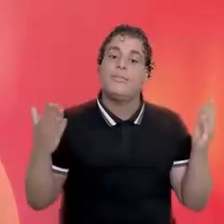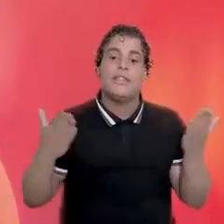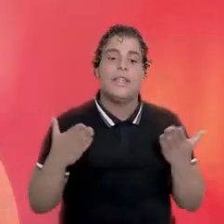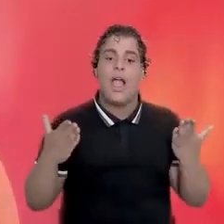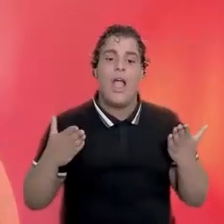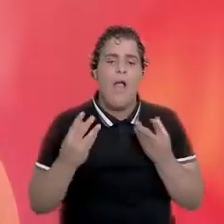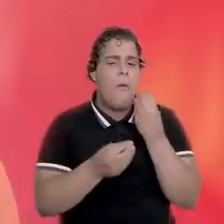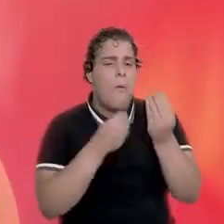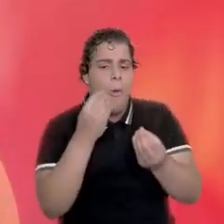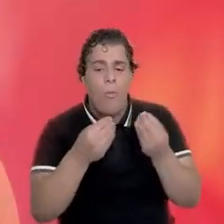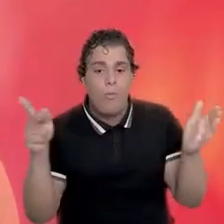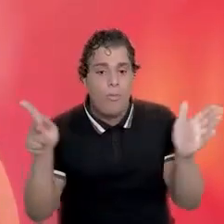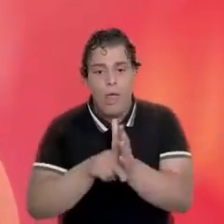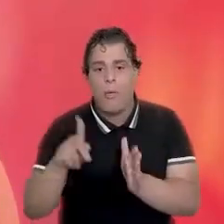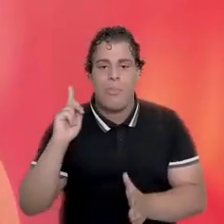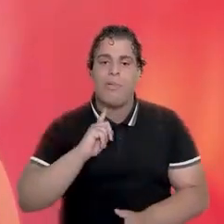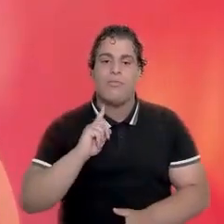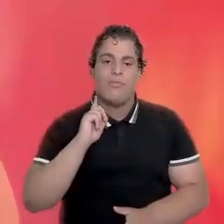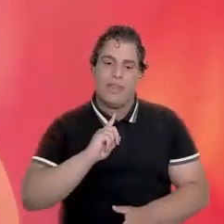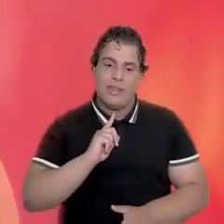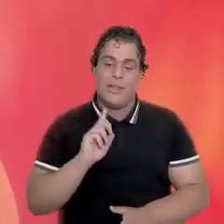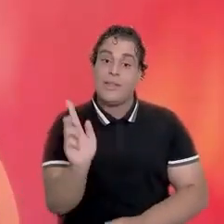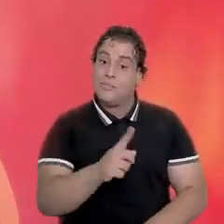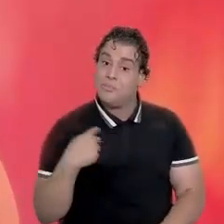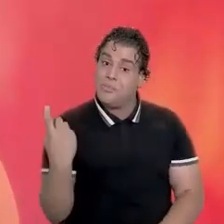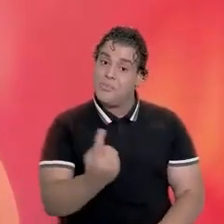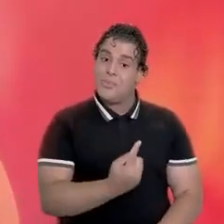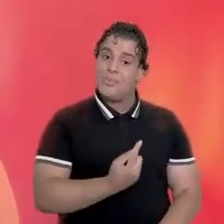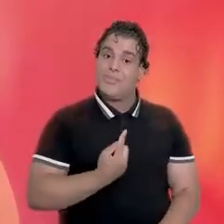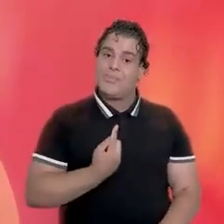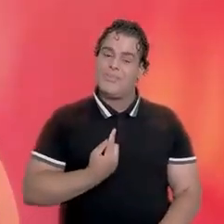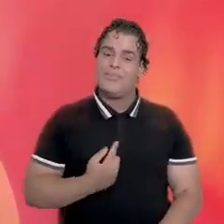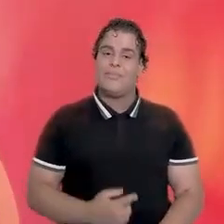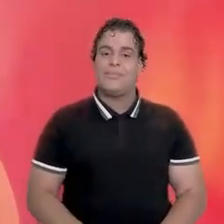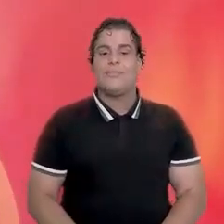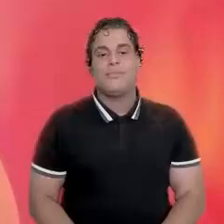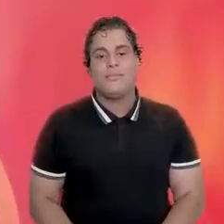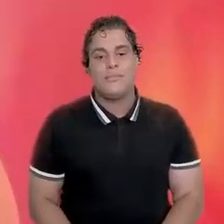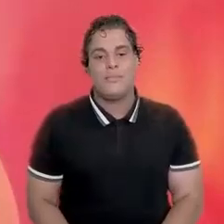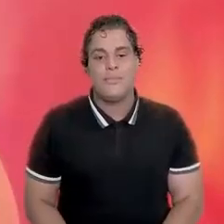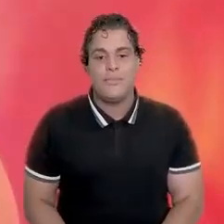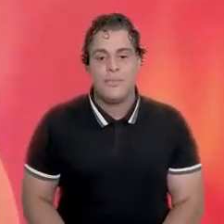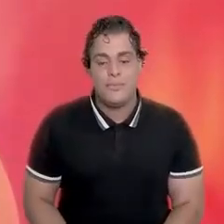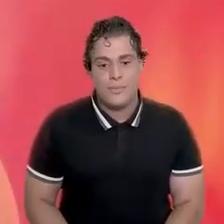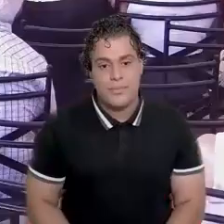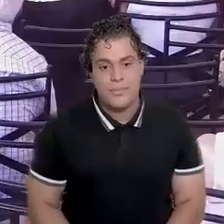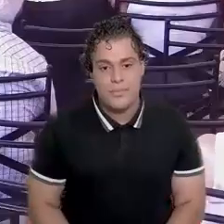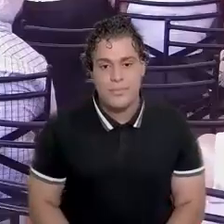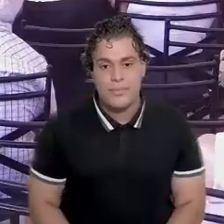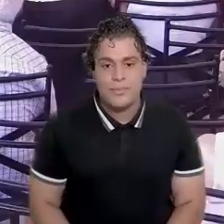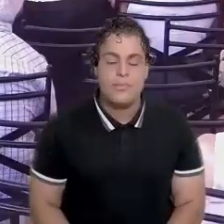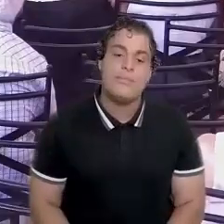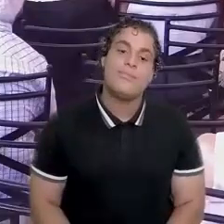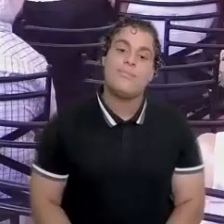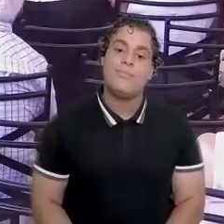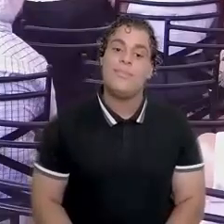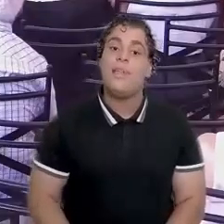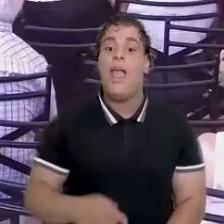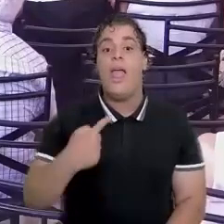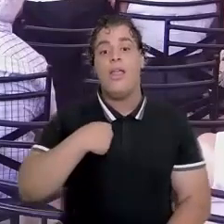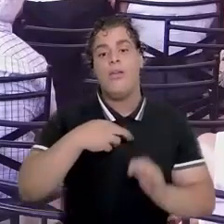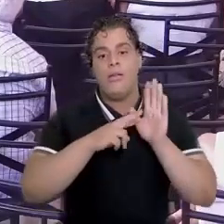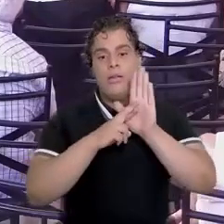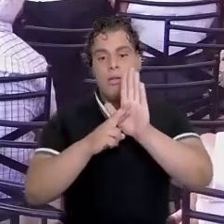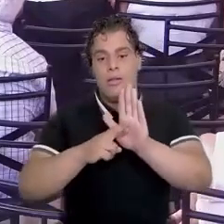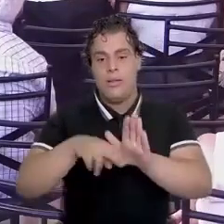mineiro. É nosso. É nosso, e eu fui lá honrar o nosso nome de